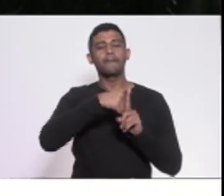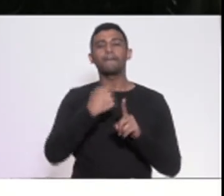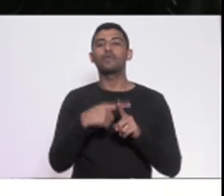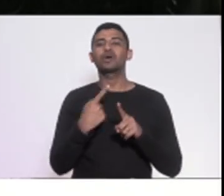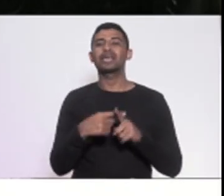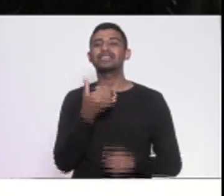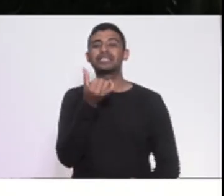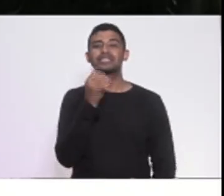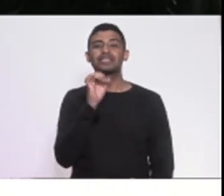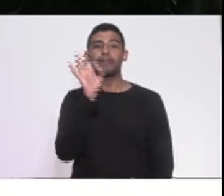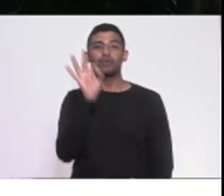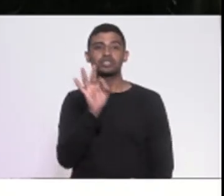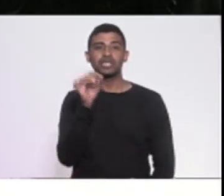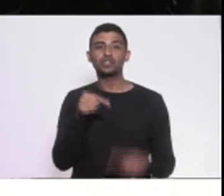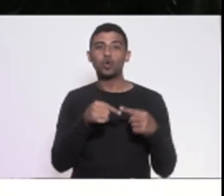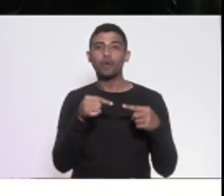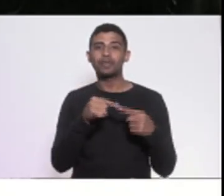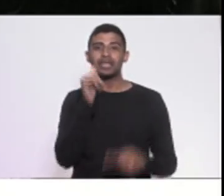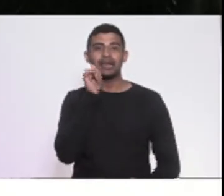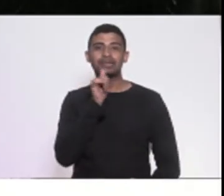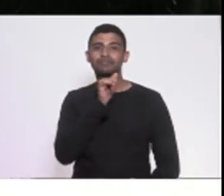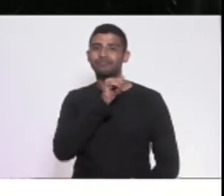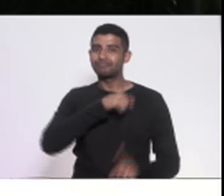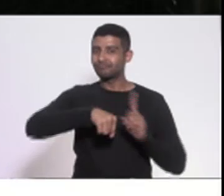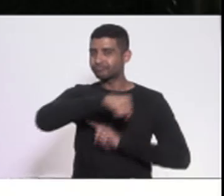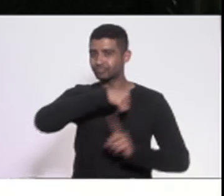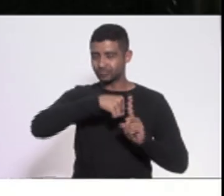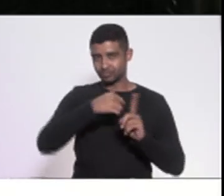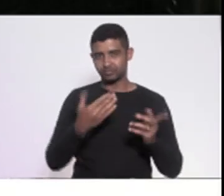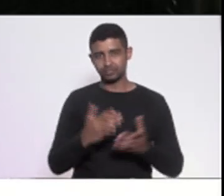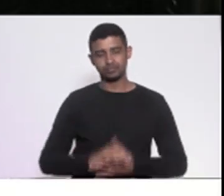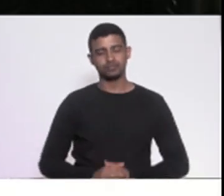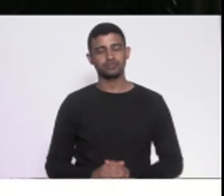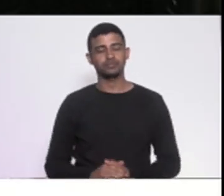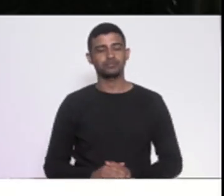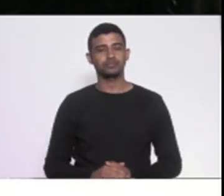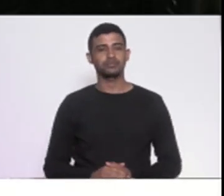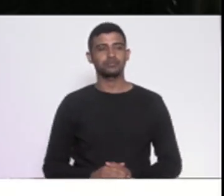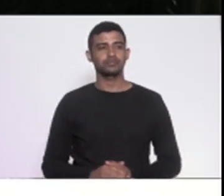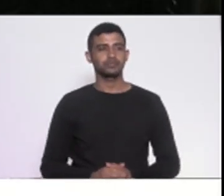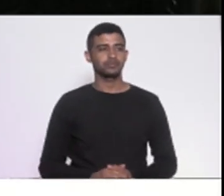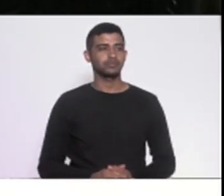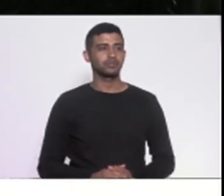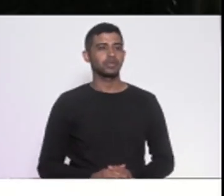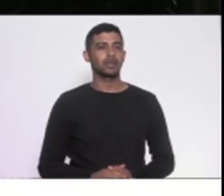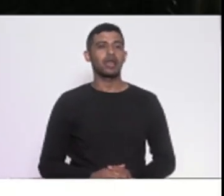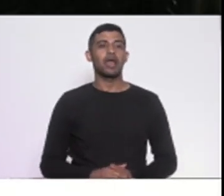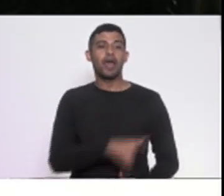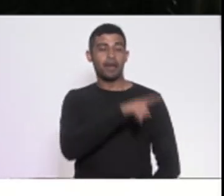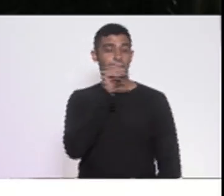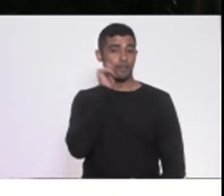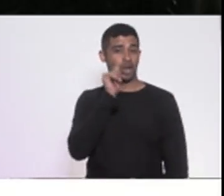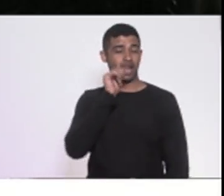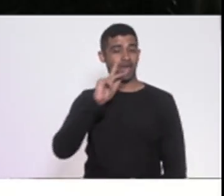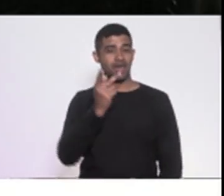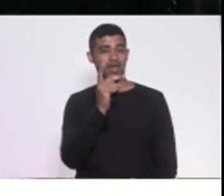casos de feminicídio. A interlocução, a contribuição trazida aqui pela doutora Ellen, da Delegacia da